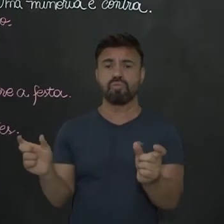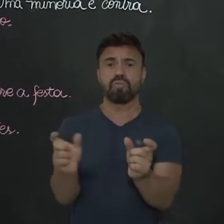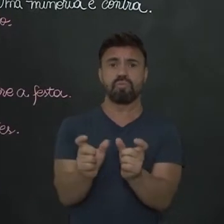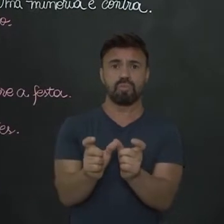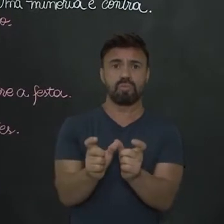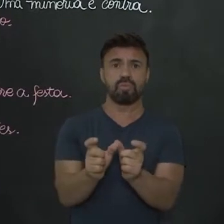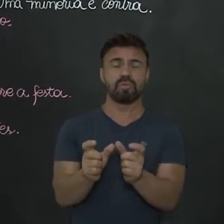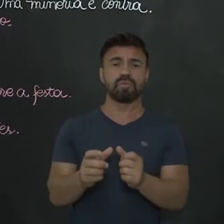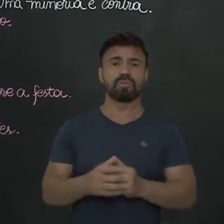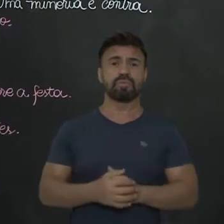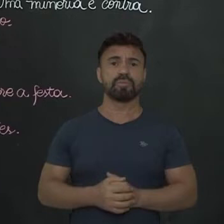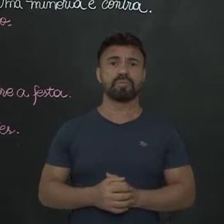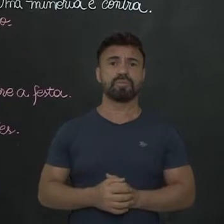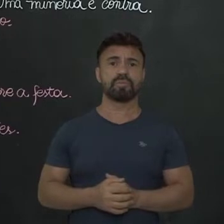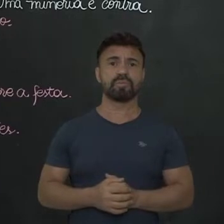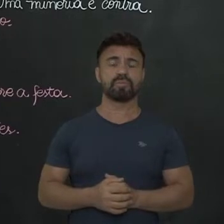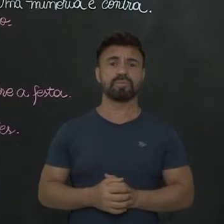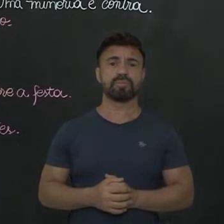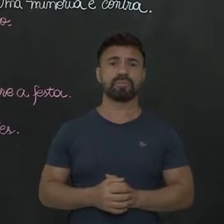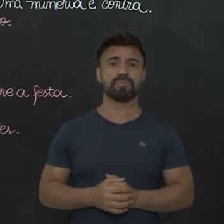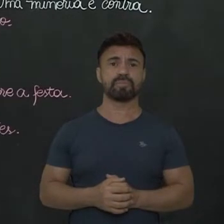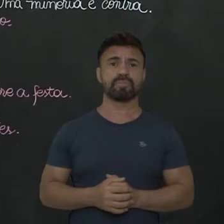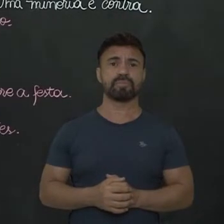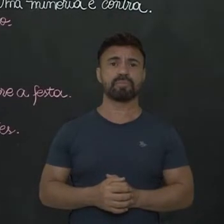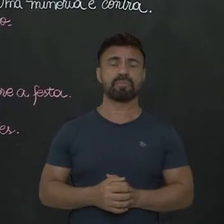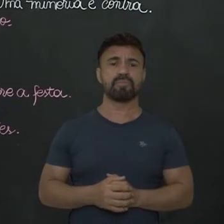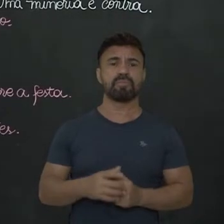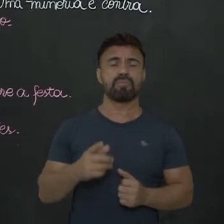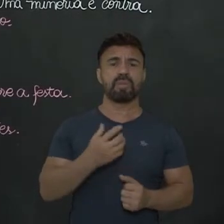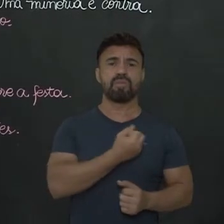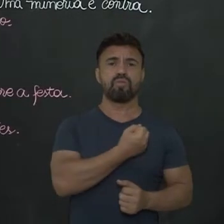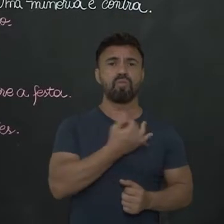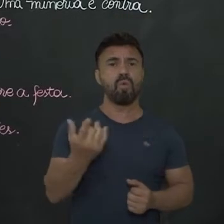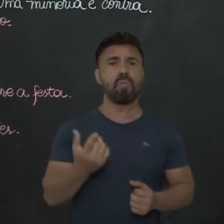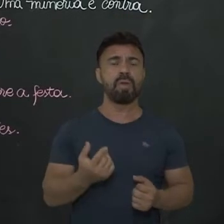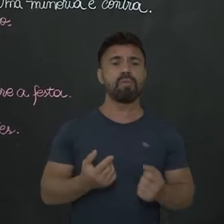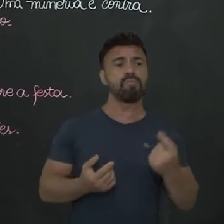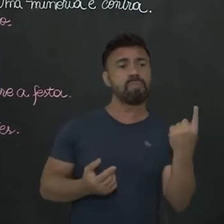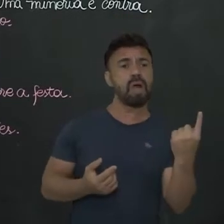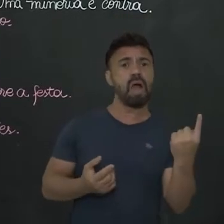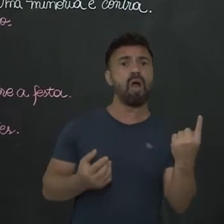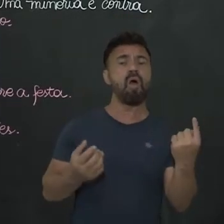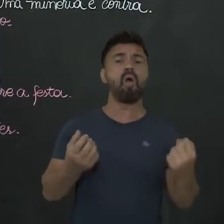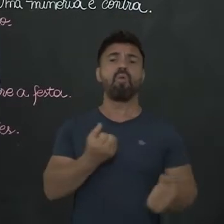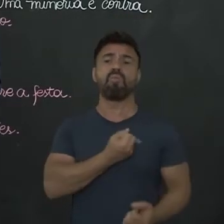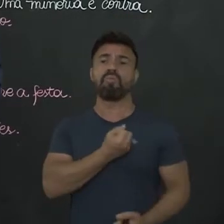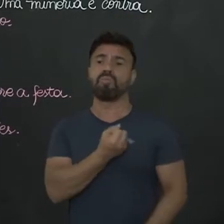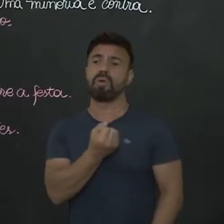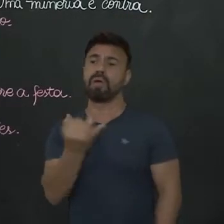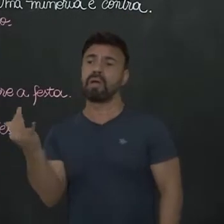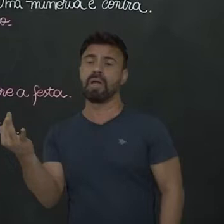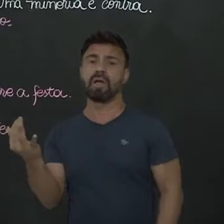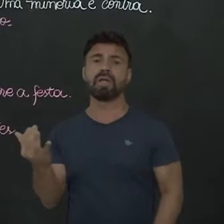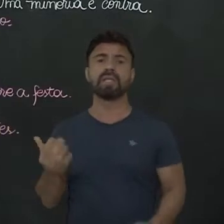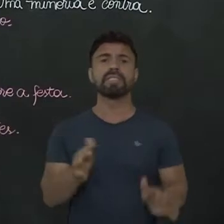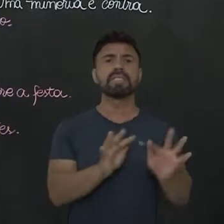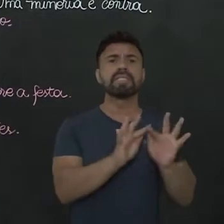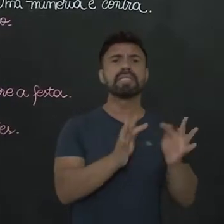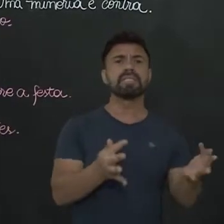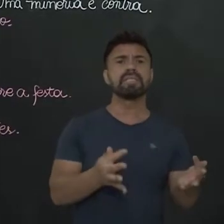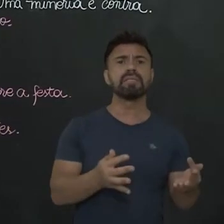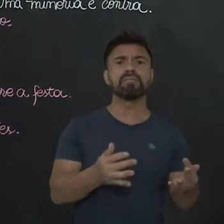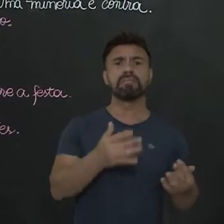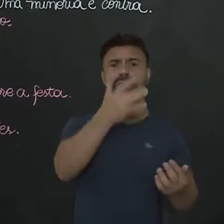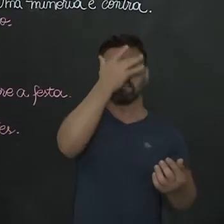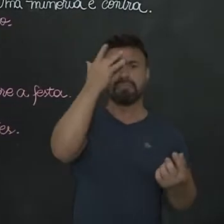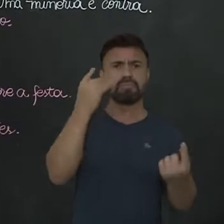vai nos auxiliar na identificação dessas variações de número, singular ou plural. A gente chama de sujeito simples aquele sujeito que é